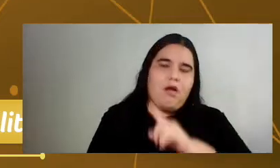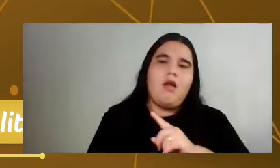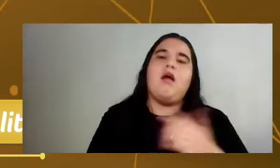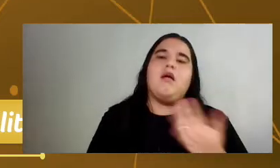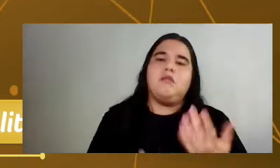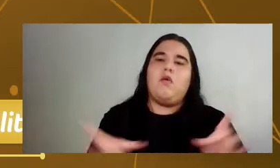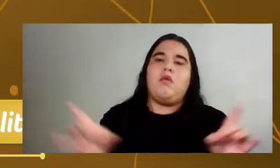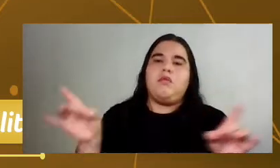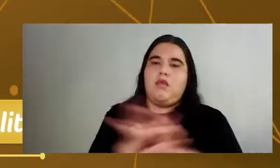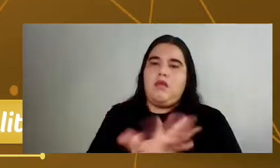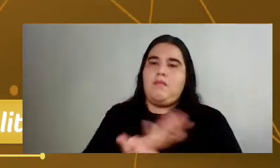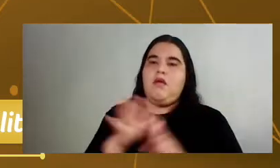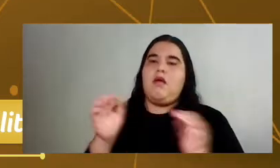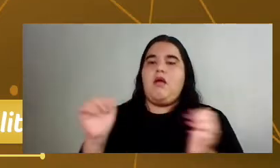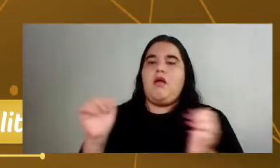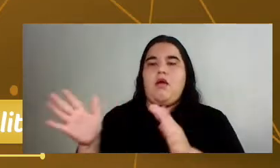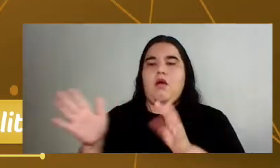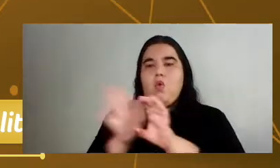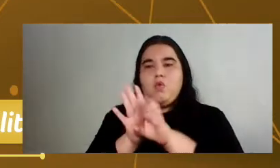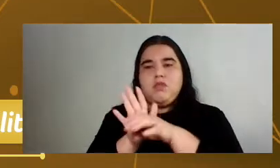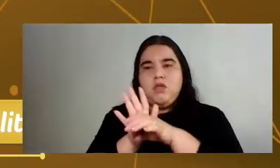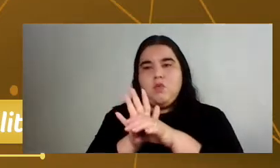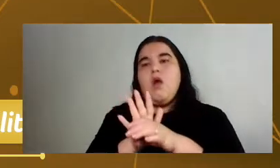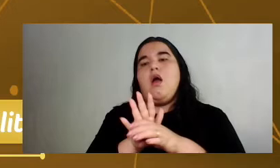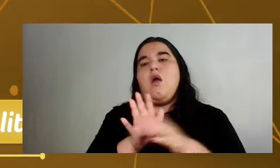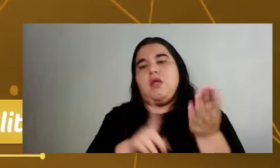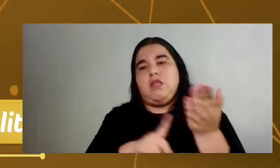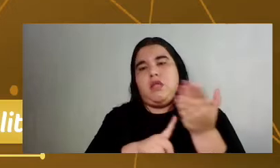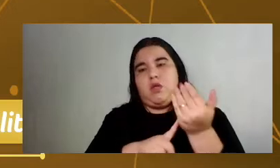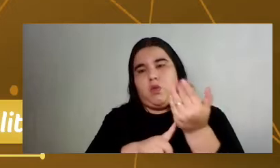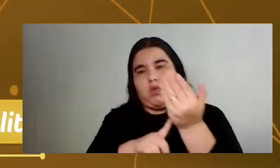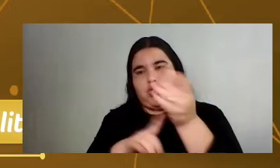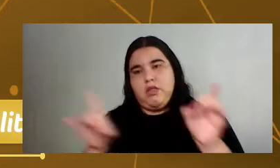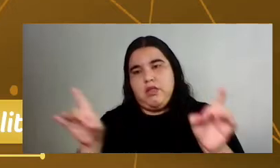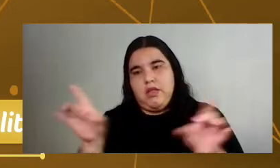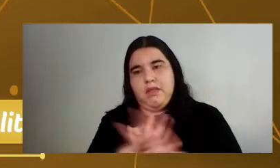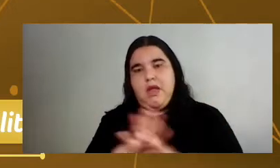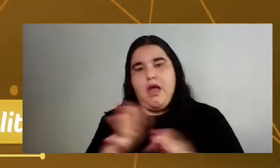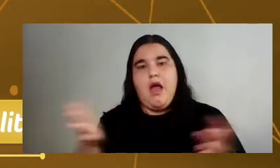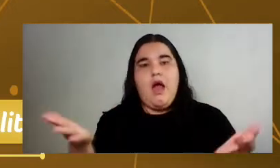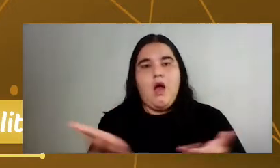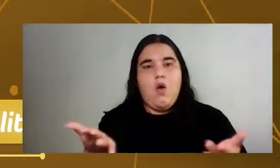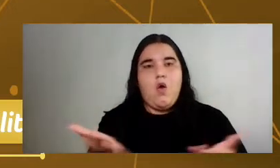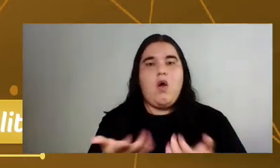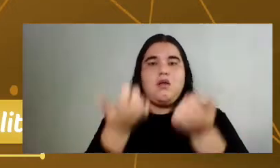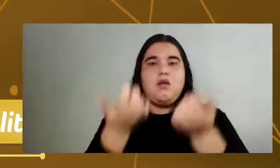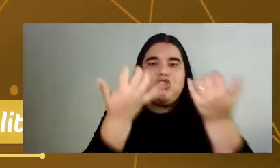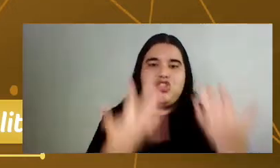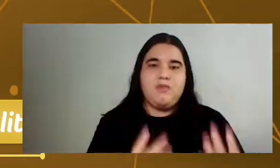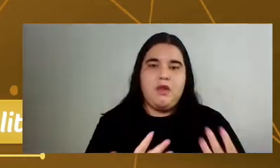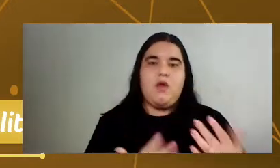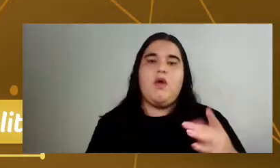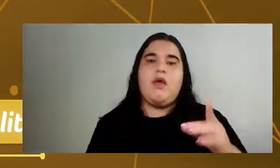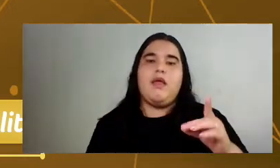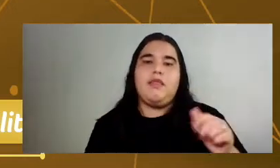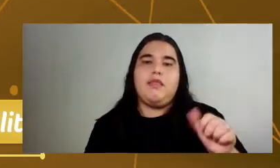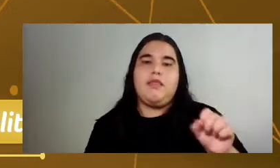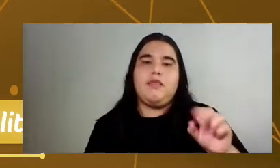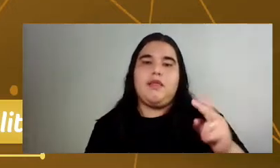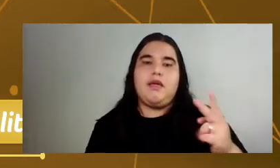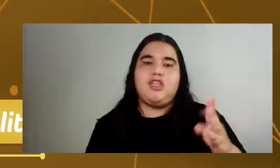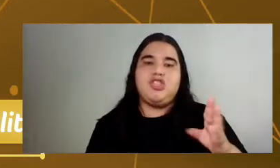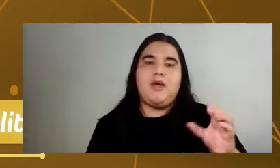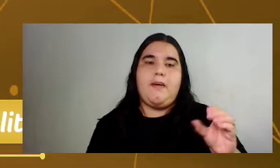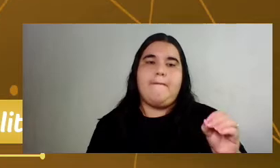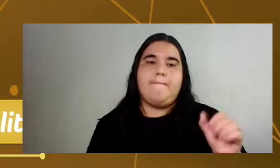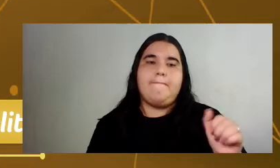da tecnologia que nós utilizamos, a gente vai falar um pouco agora do nosso dashboard. Esse é o painel principal do nosso dashboard,